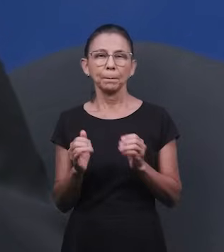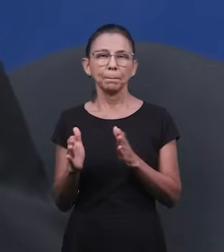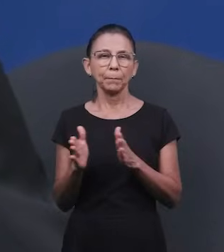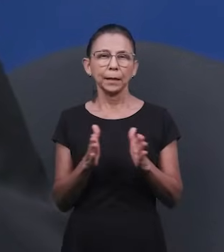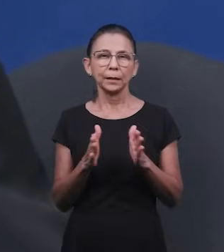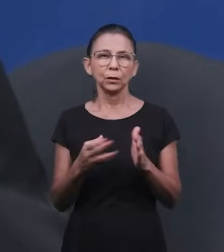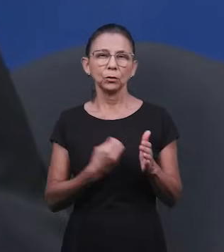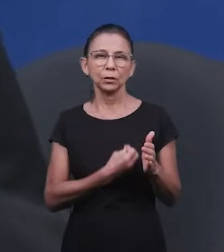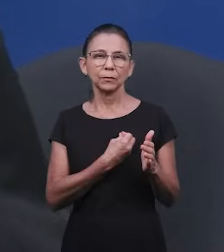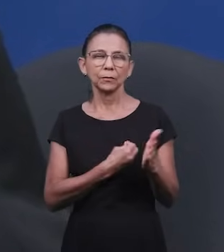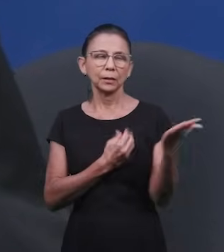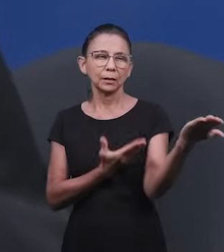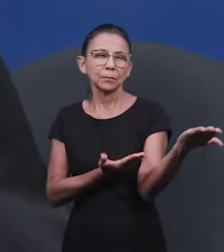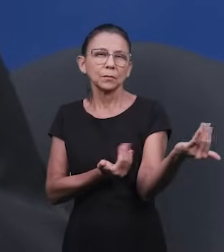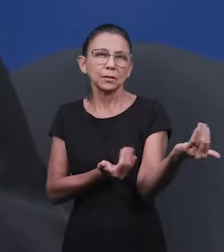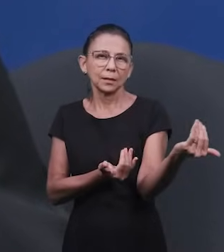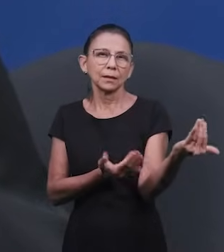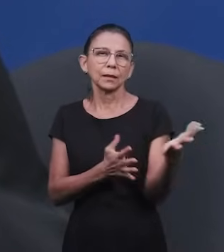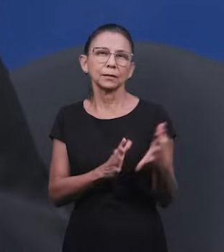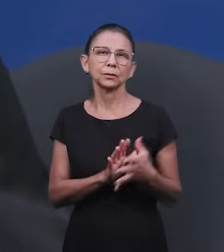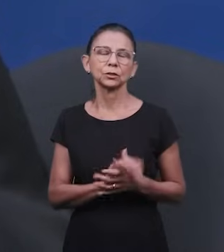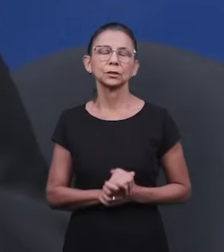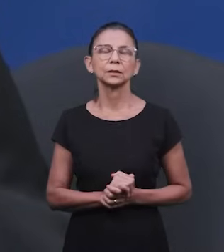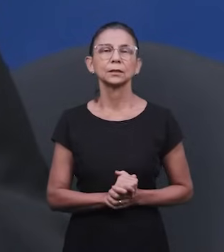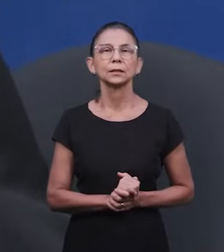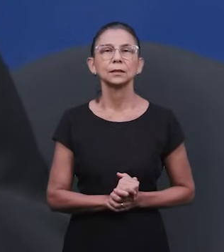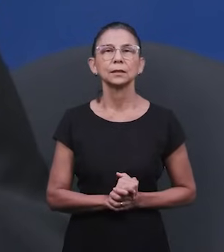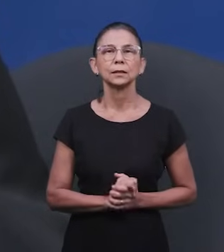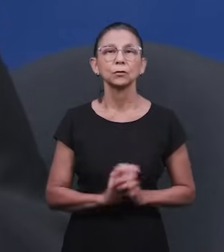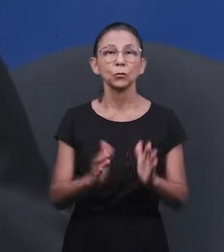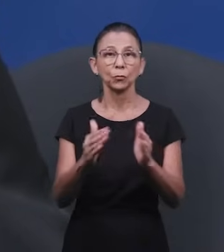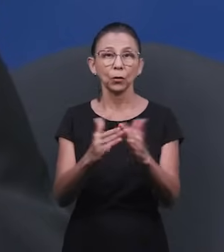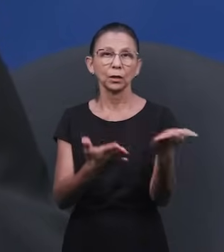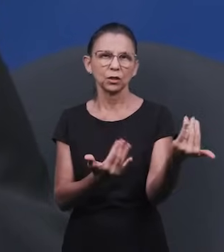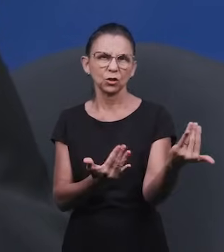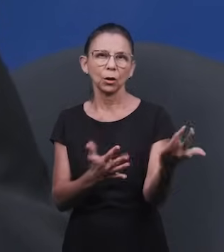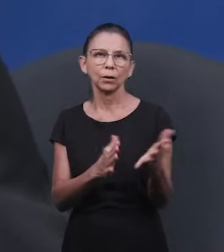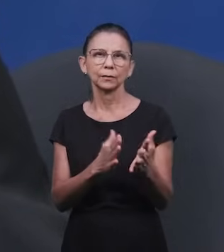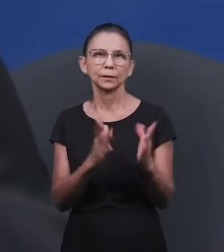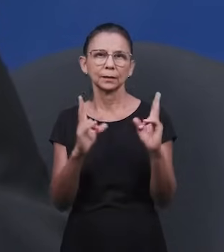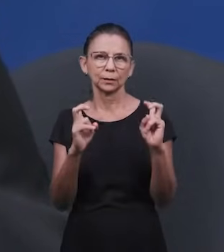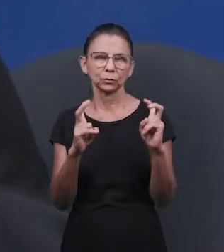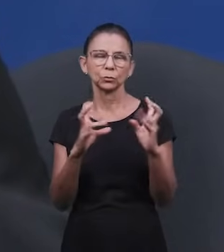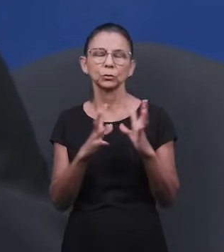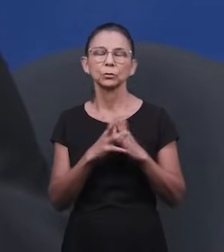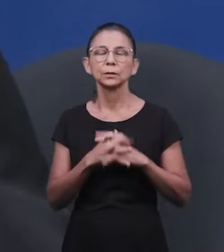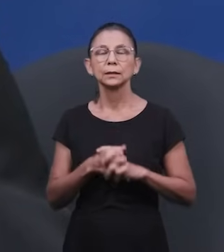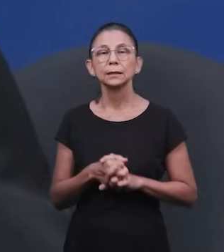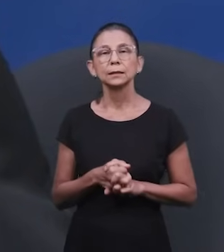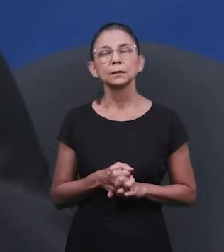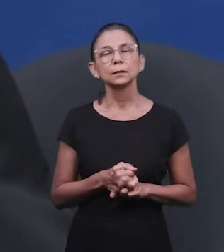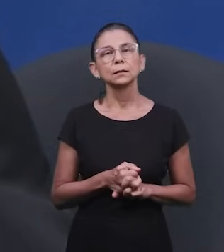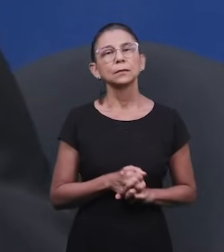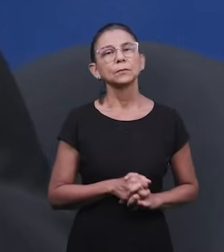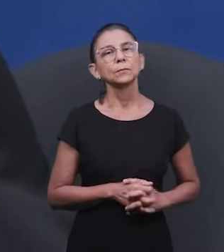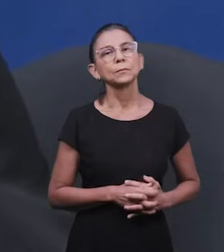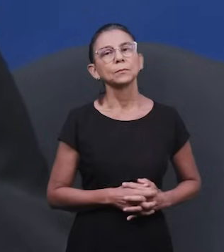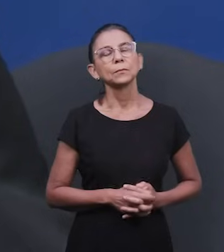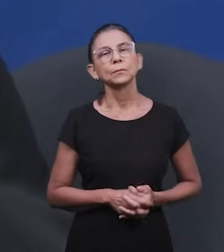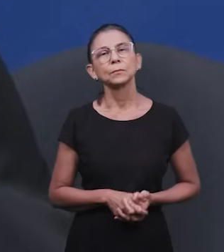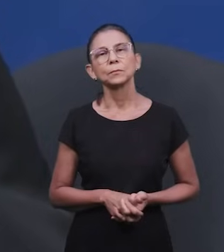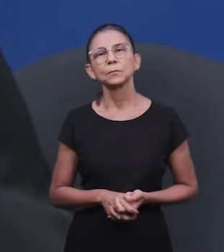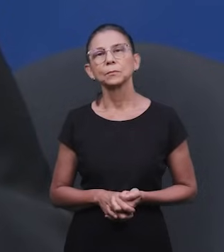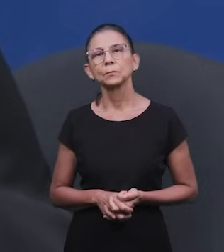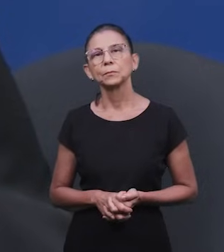na internet, já tem uns 3 episódios que já foram ao ar. O primeiro foi sobre consulta à palavra. Eu me defini ao